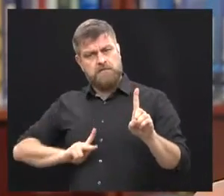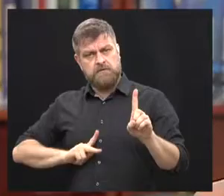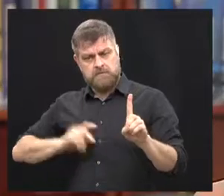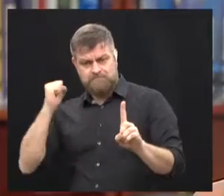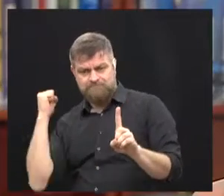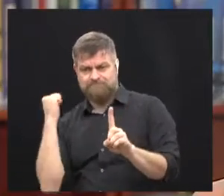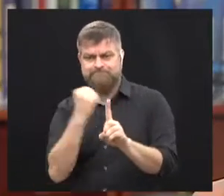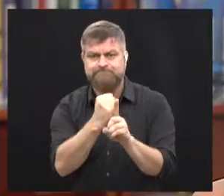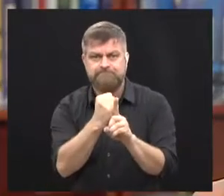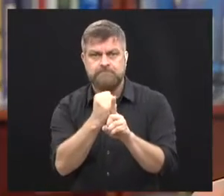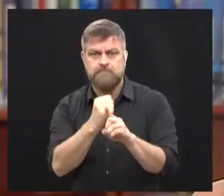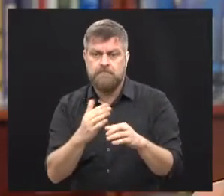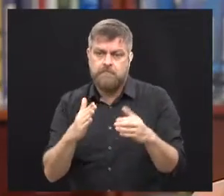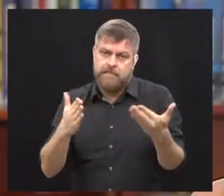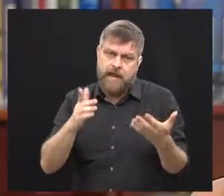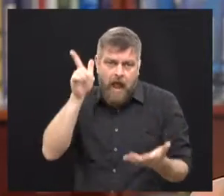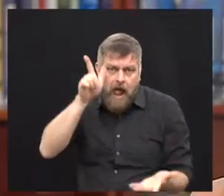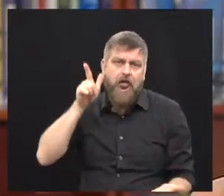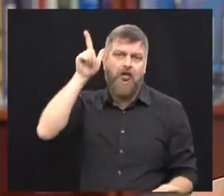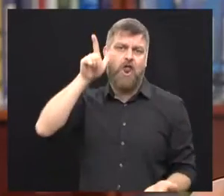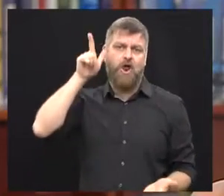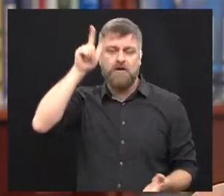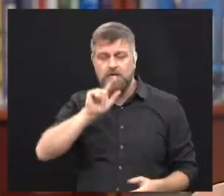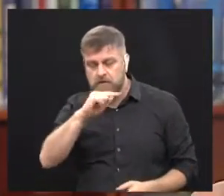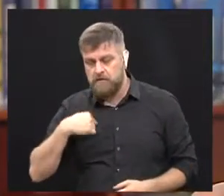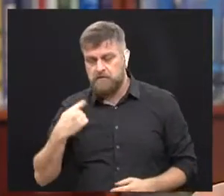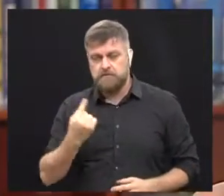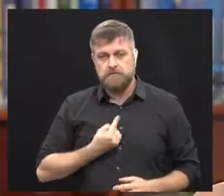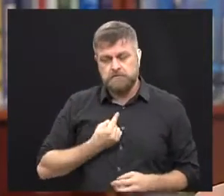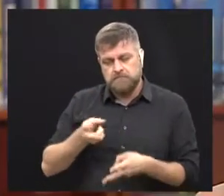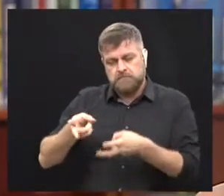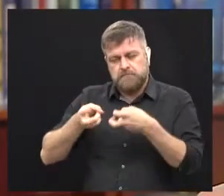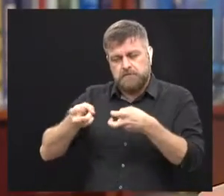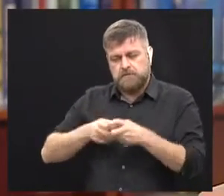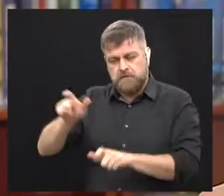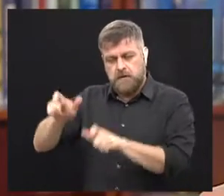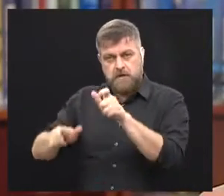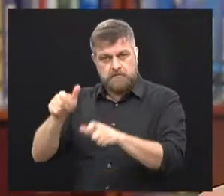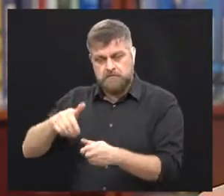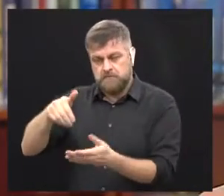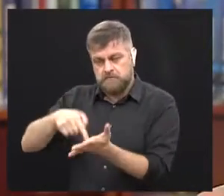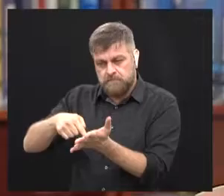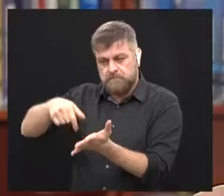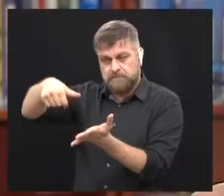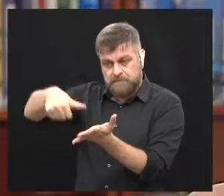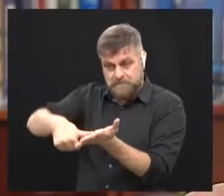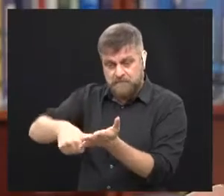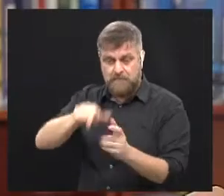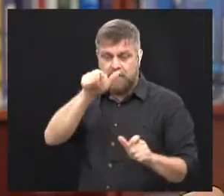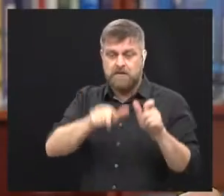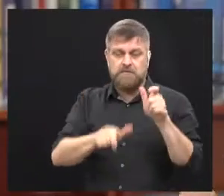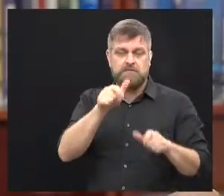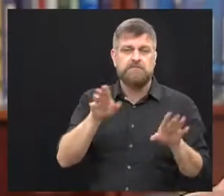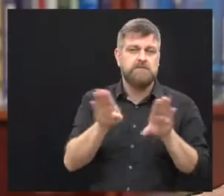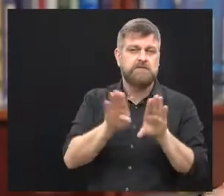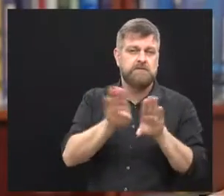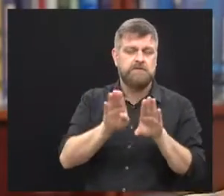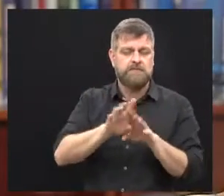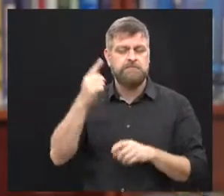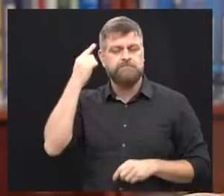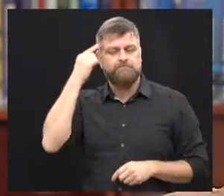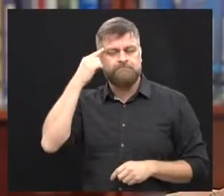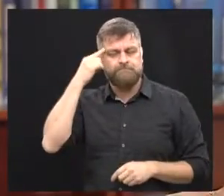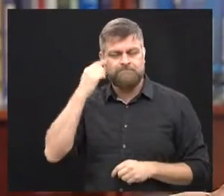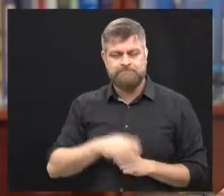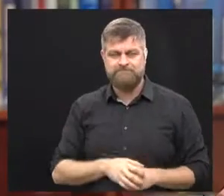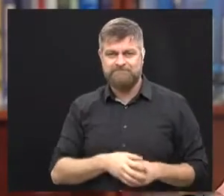mas, obviamente, que considerando como os eleitores de Bolsonaro e aqueles que tinham, de certa maneira, estavam